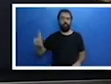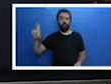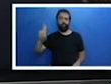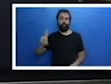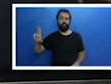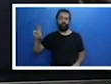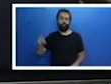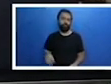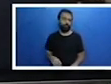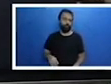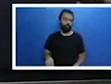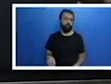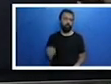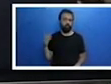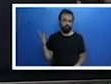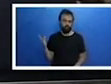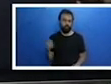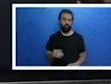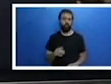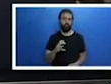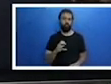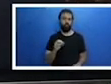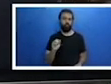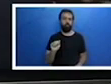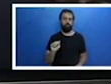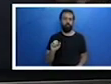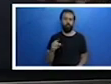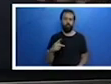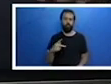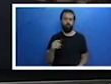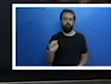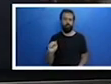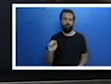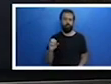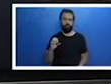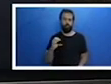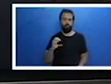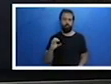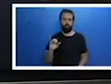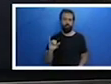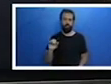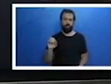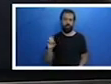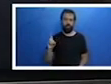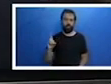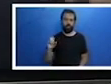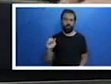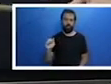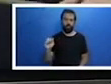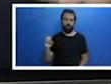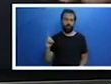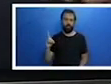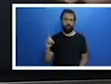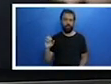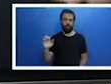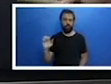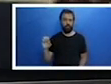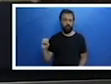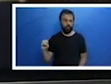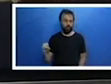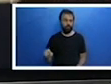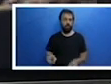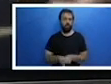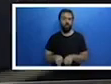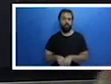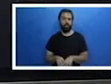física, as capacidades físicas que são envolvidas, os benefícios, né? Lembrando que todas as atividades físicas trazem algum benefício físico para nós